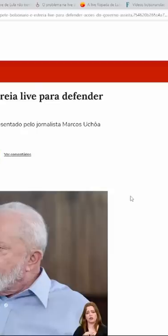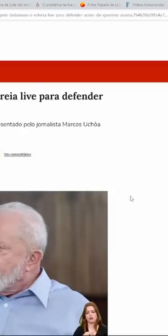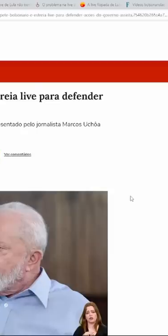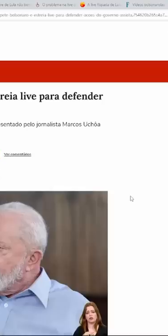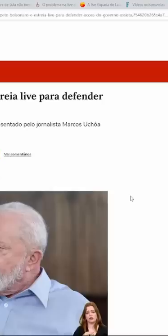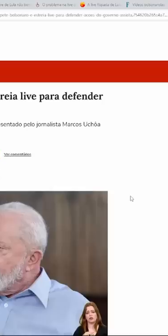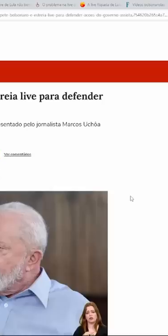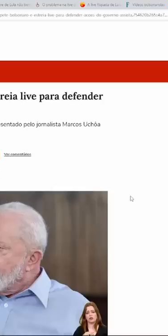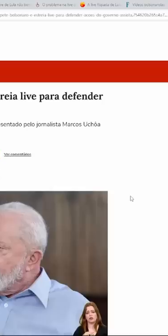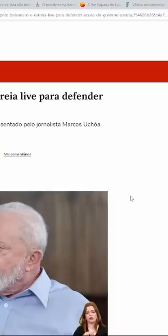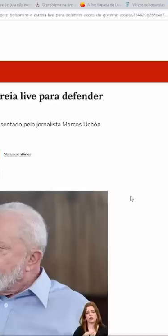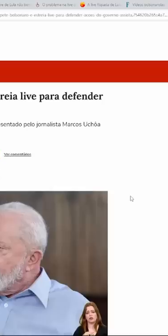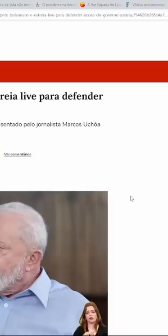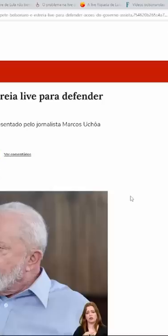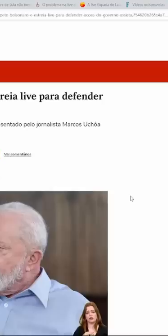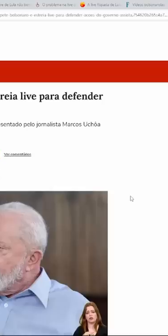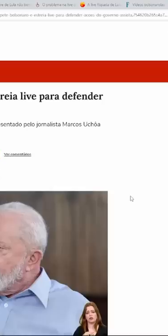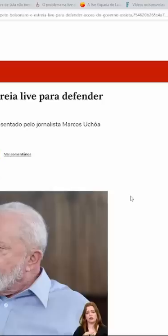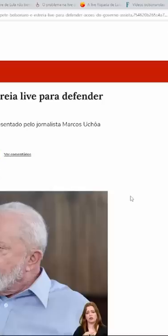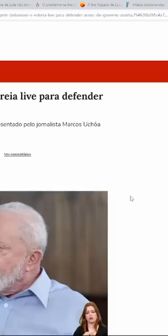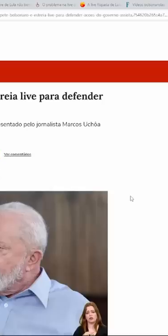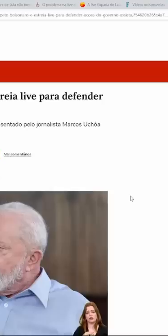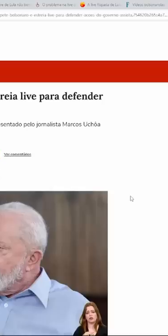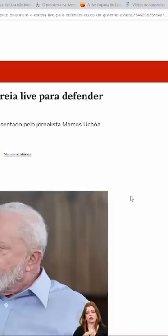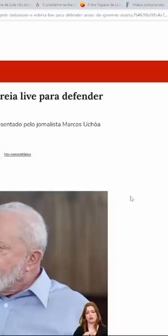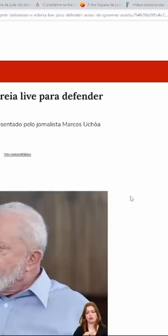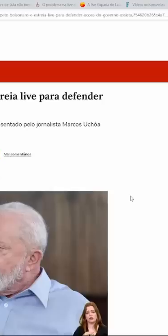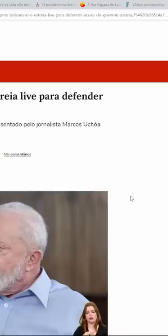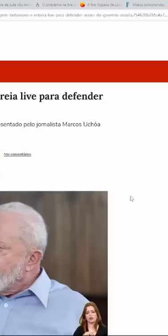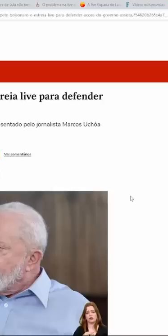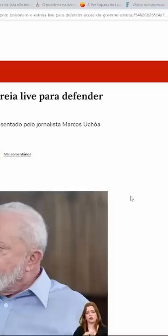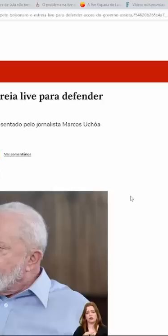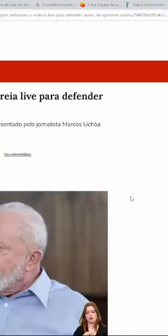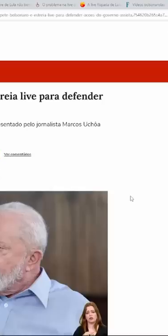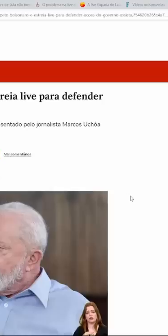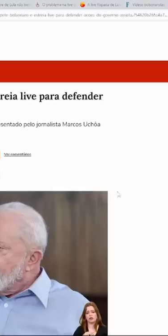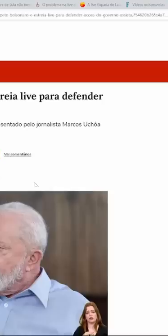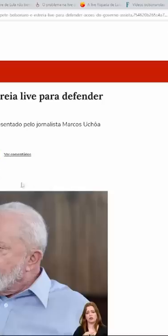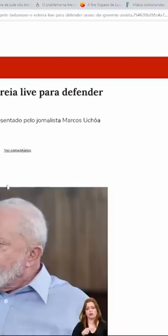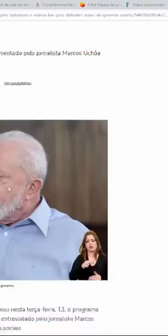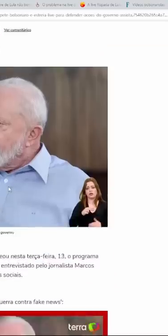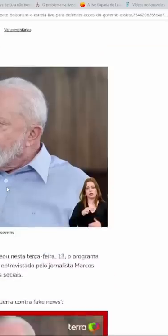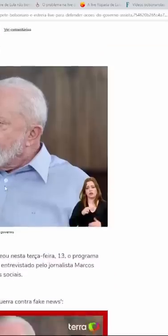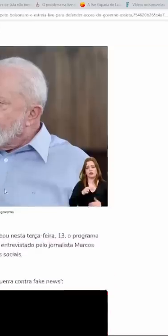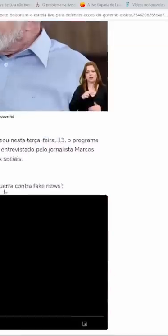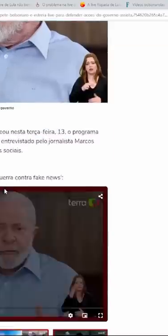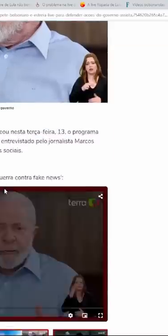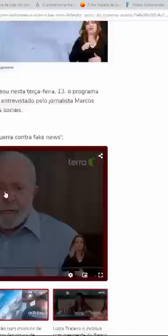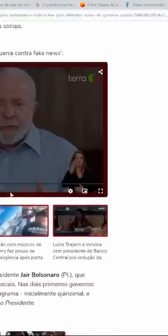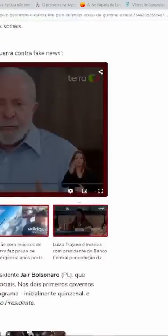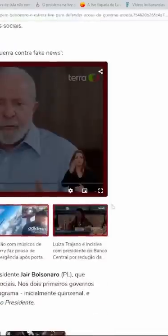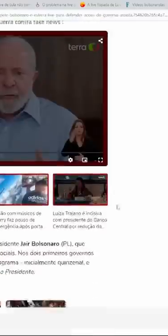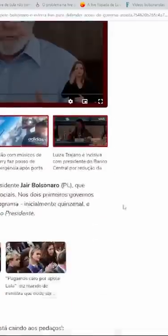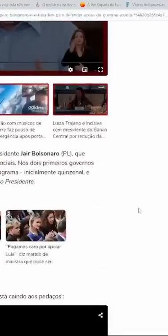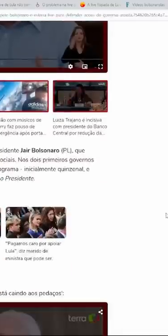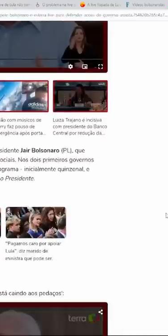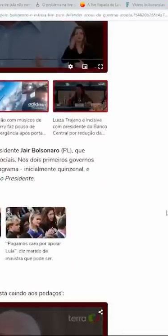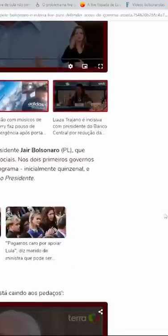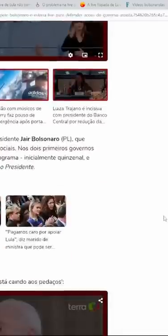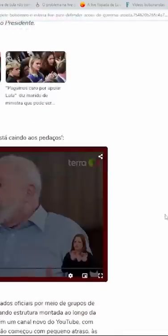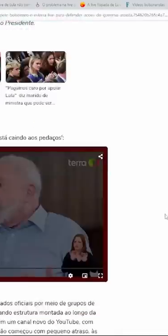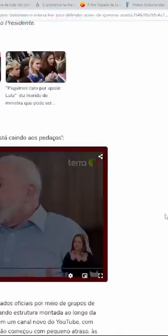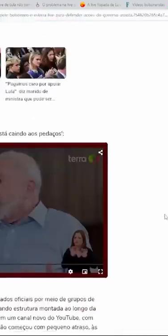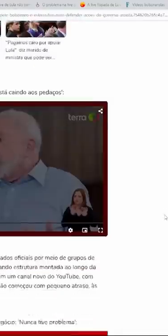resolveu fazer a Live dele a Live do Lula né segundo ele diz vai fazer agora toda terça-feira ele fez um estúdio todo